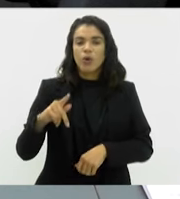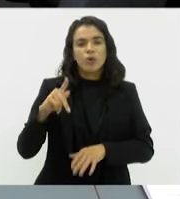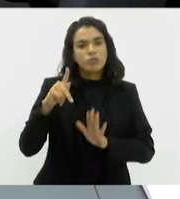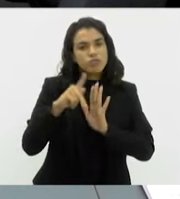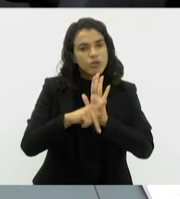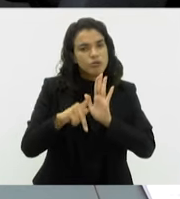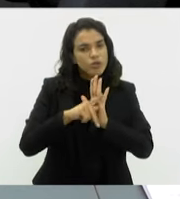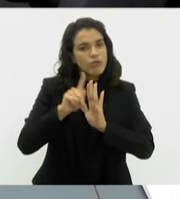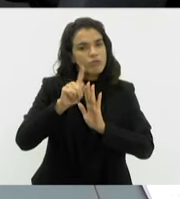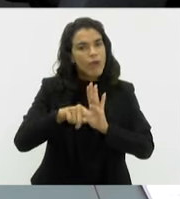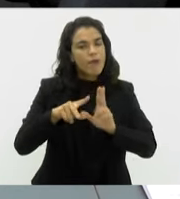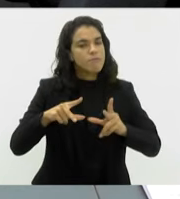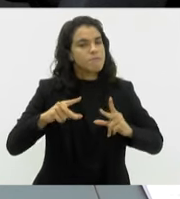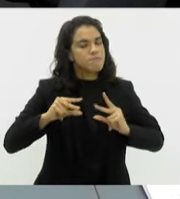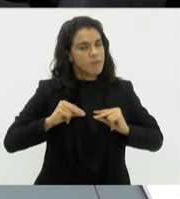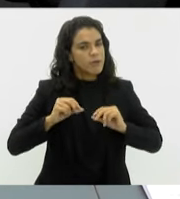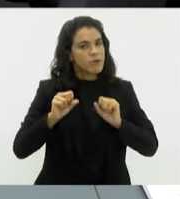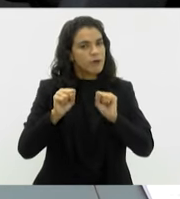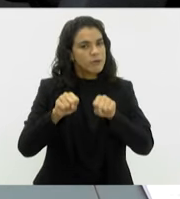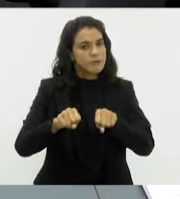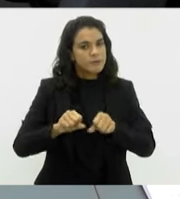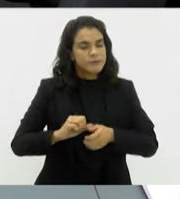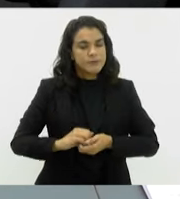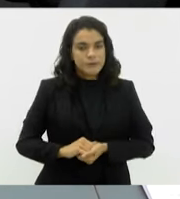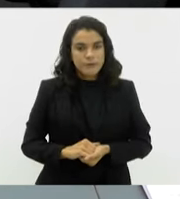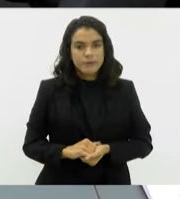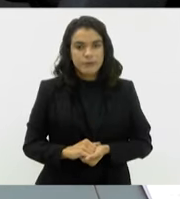é meritório, né?